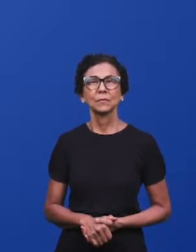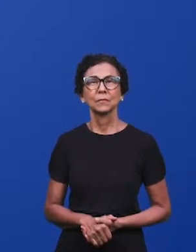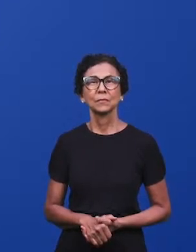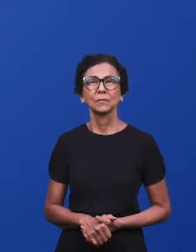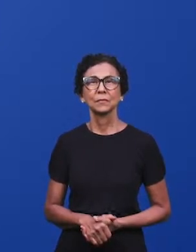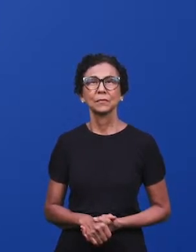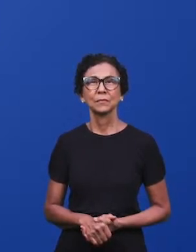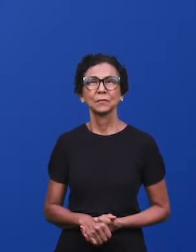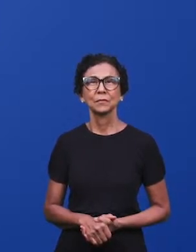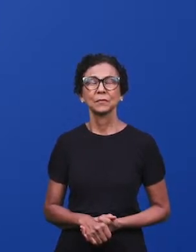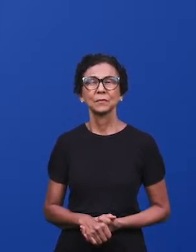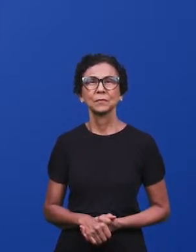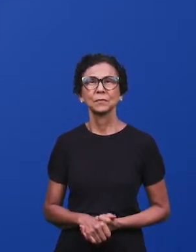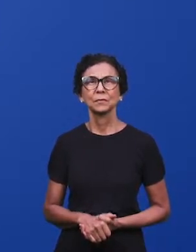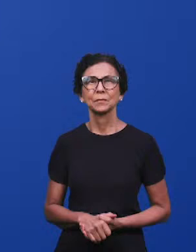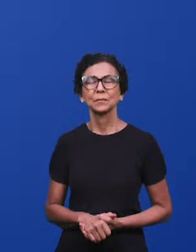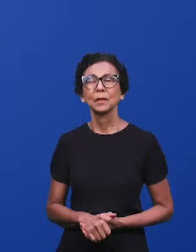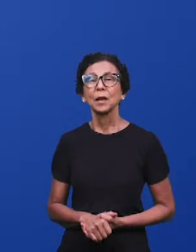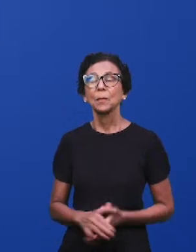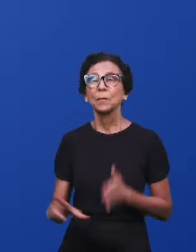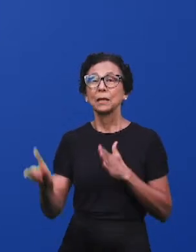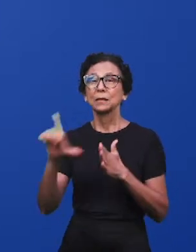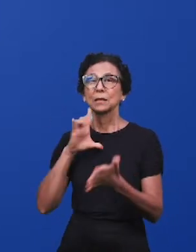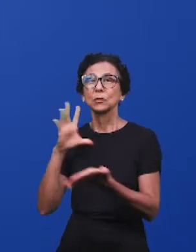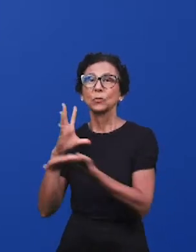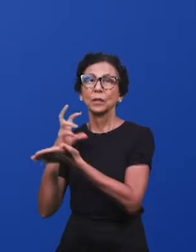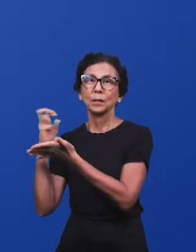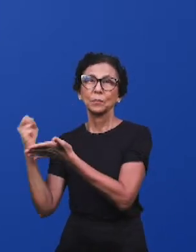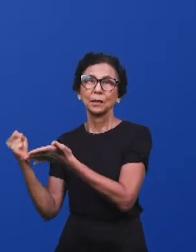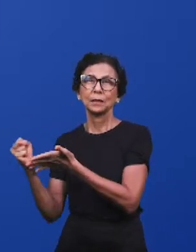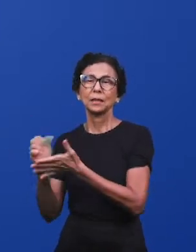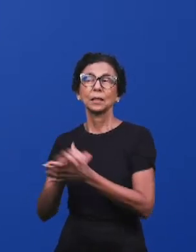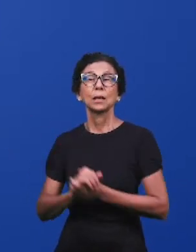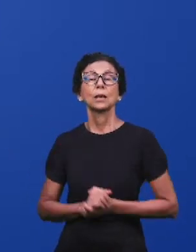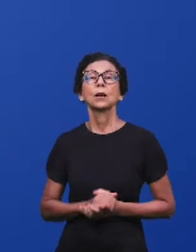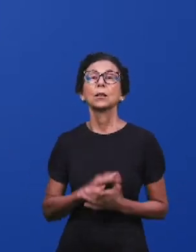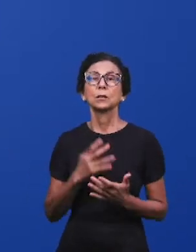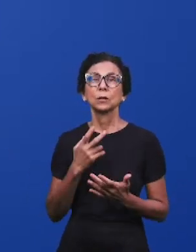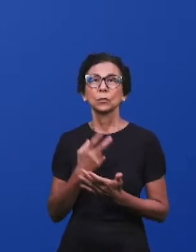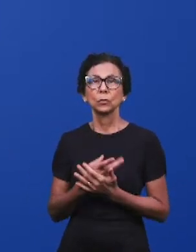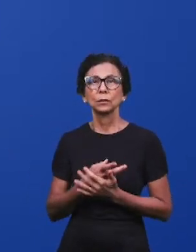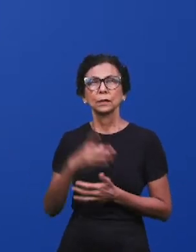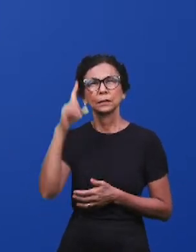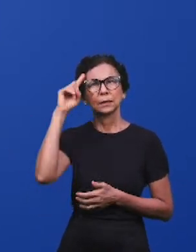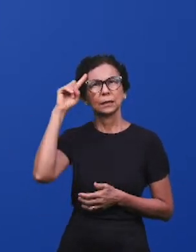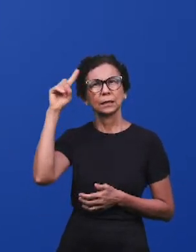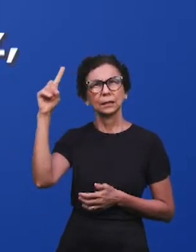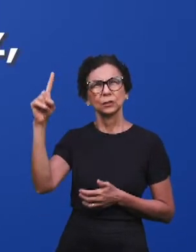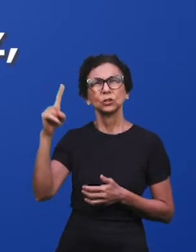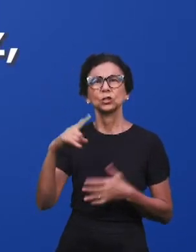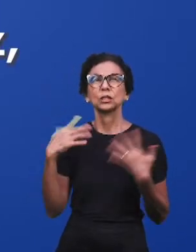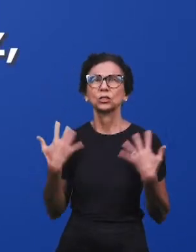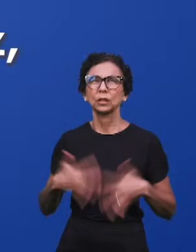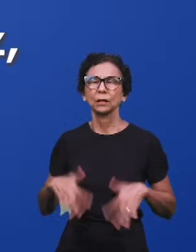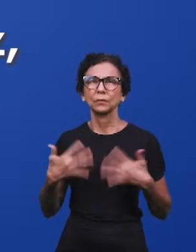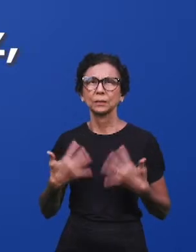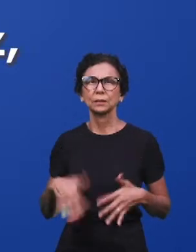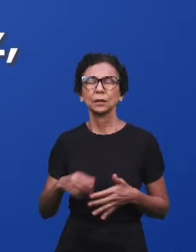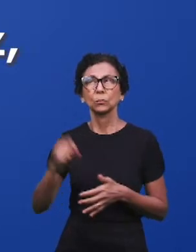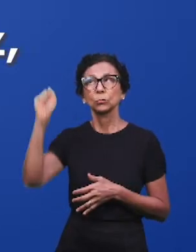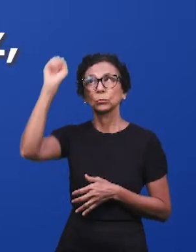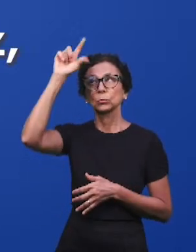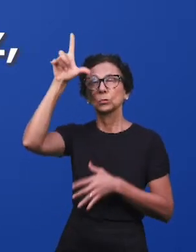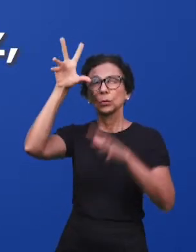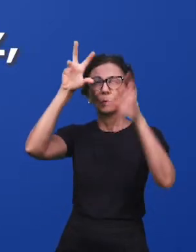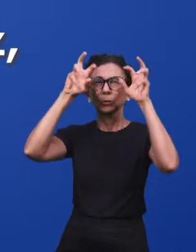Eis que antemão os tenho dito. Ora, naqueles dias, depois daquela aflição, o sol se